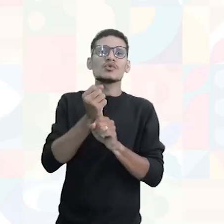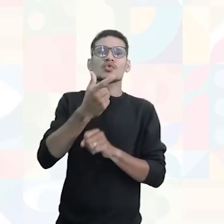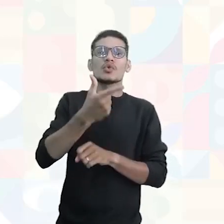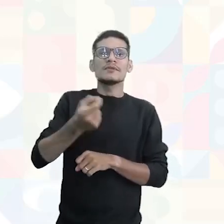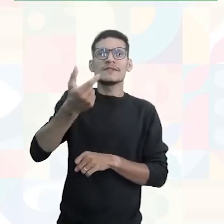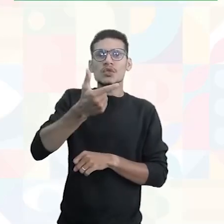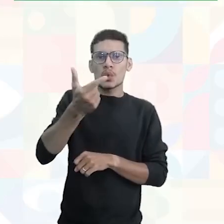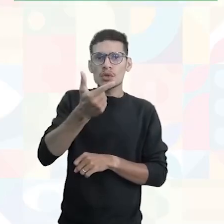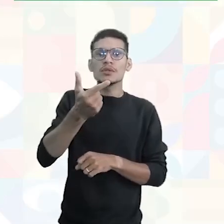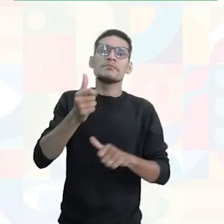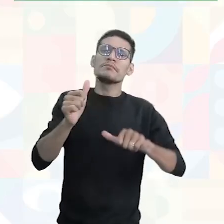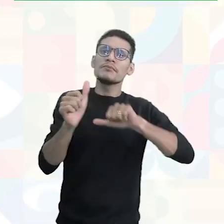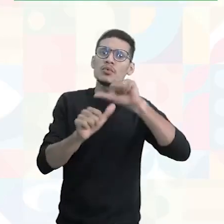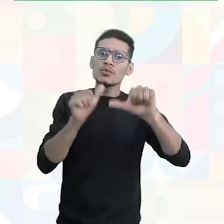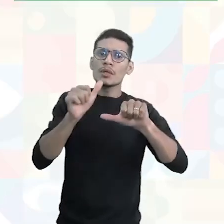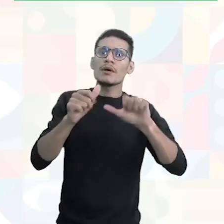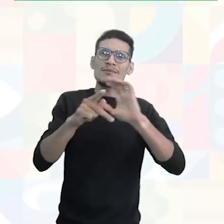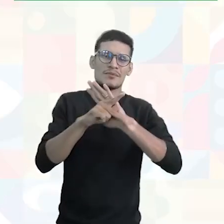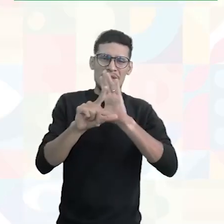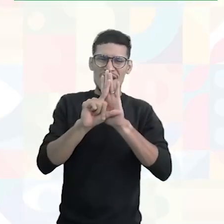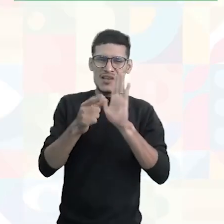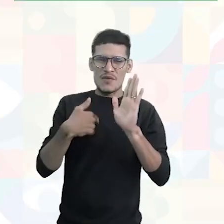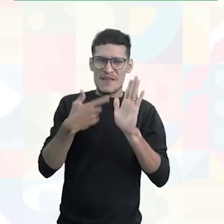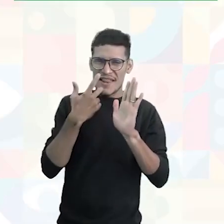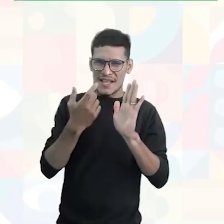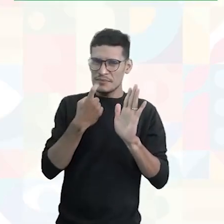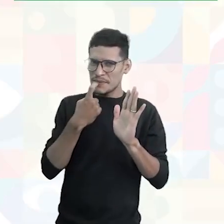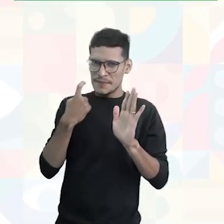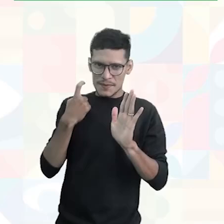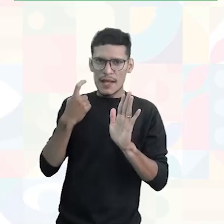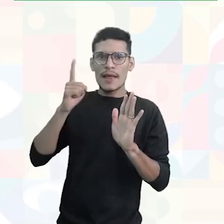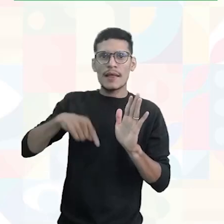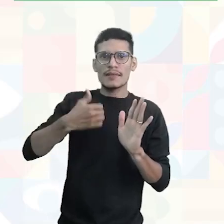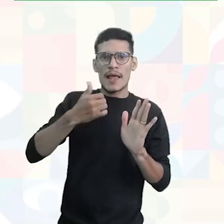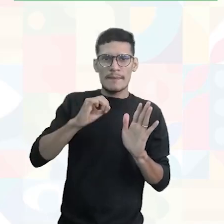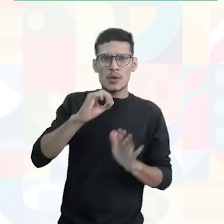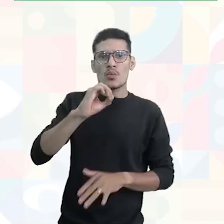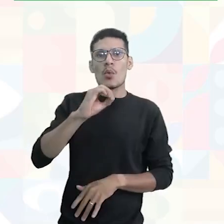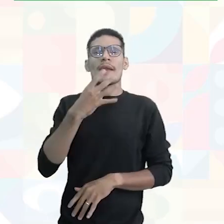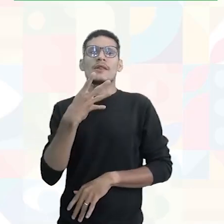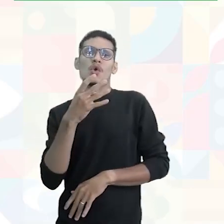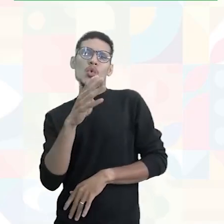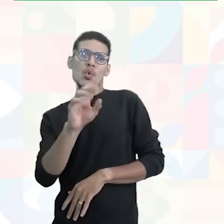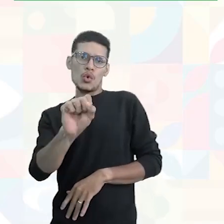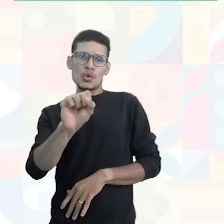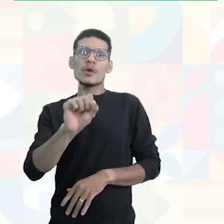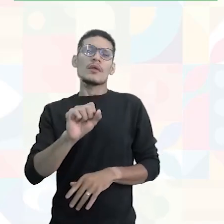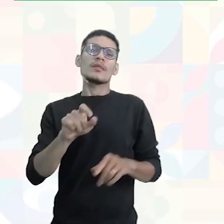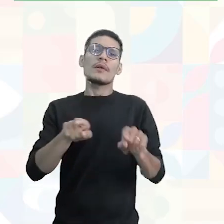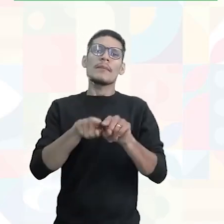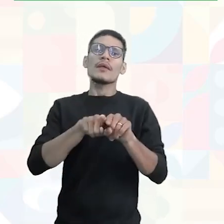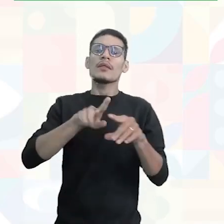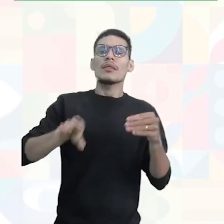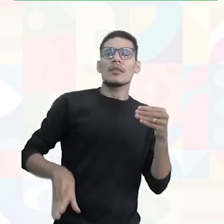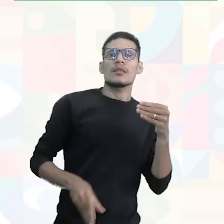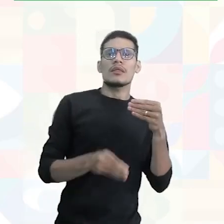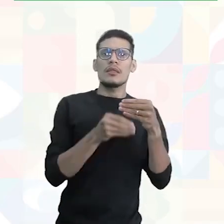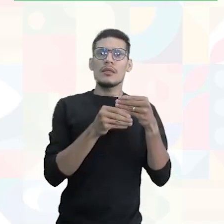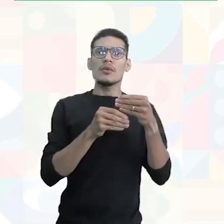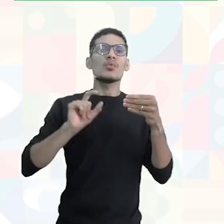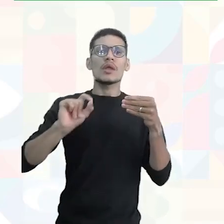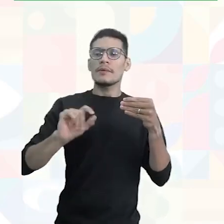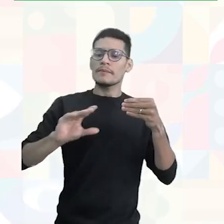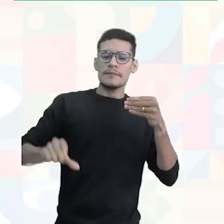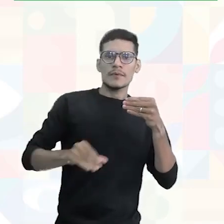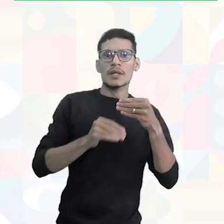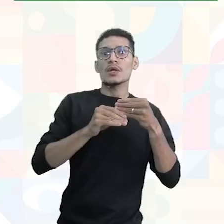ela altera a lei que a gente tratou anteriormente, que é a Lei 10.048, e ela inclui